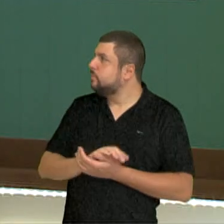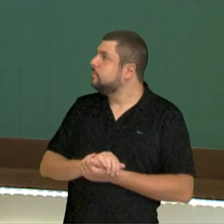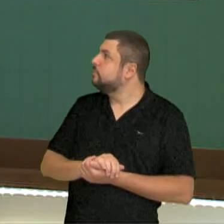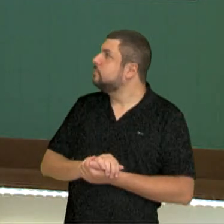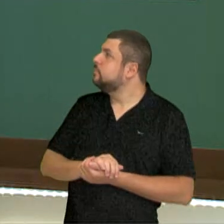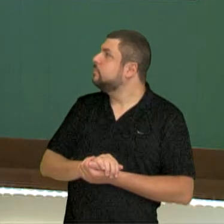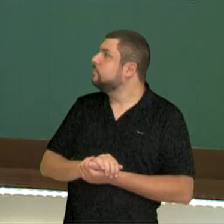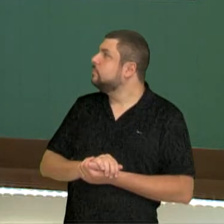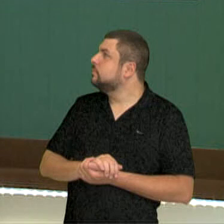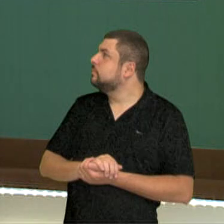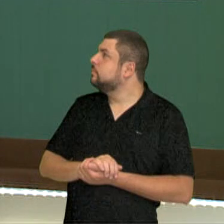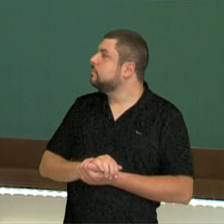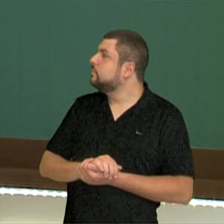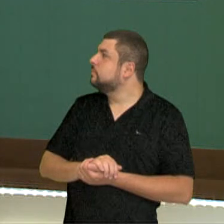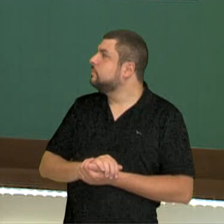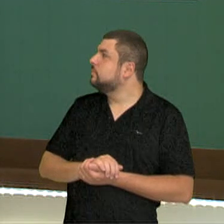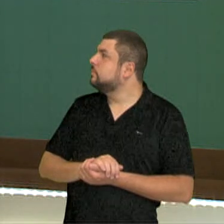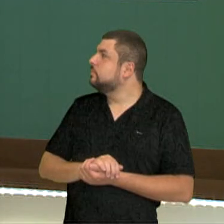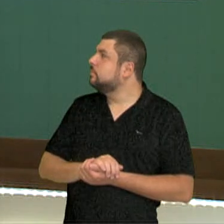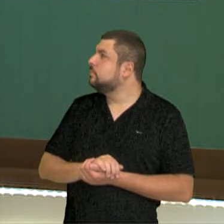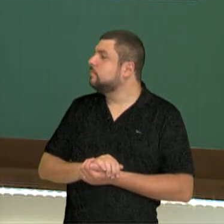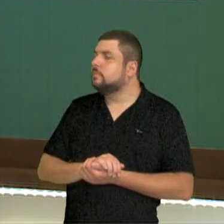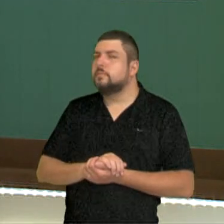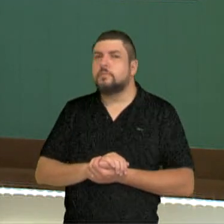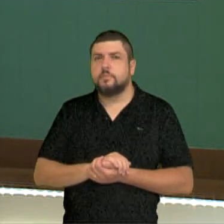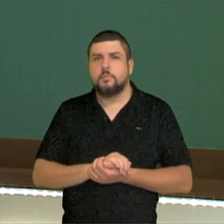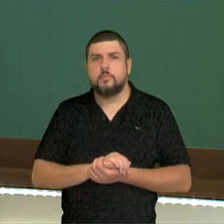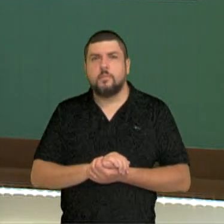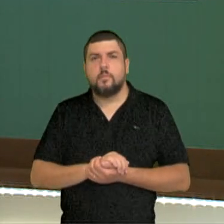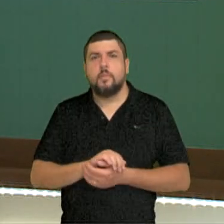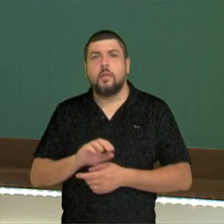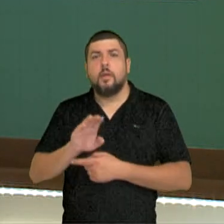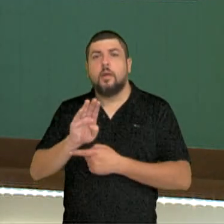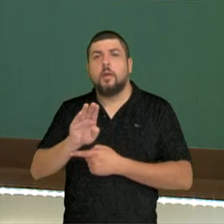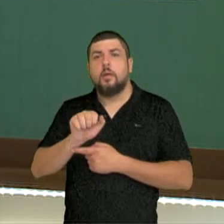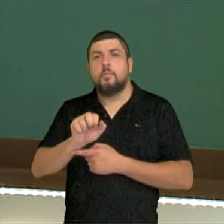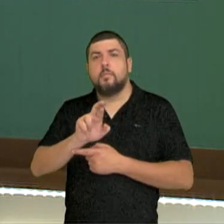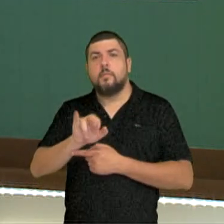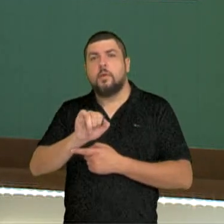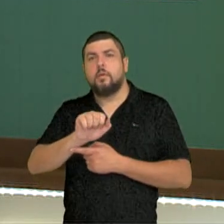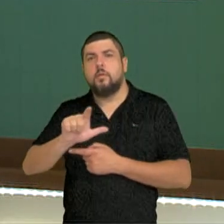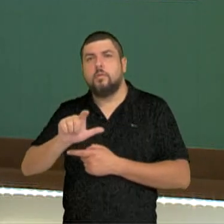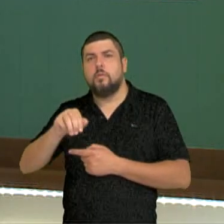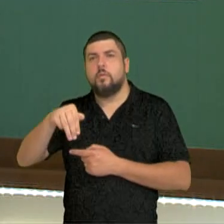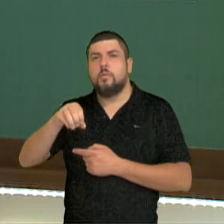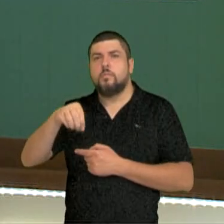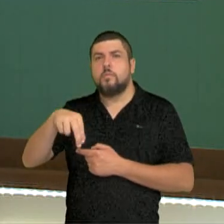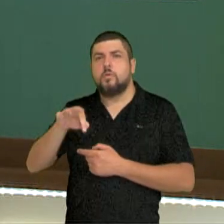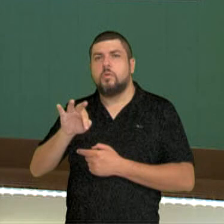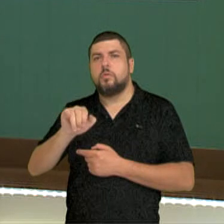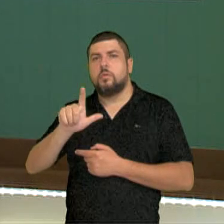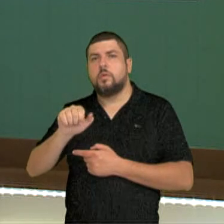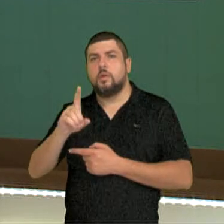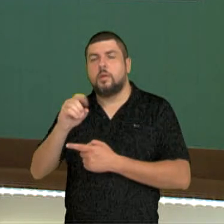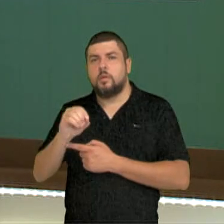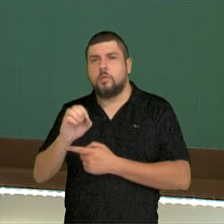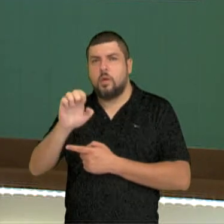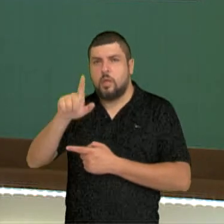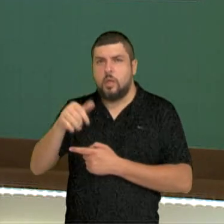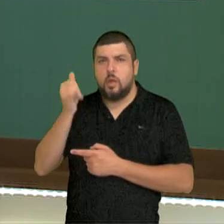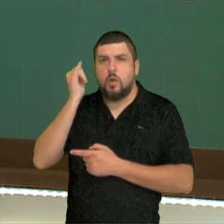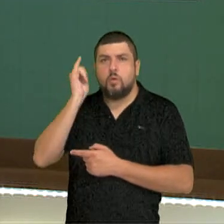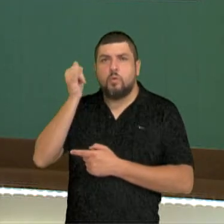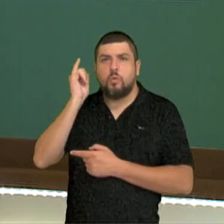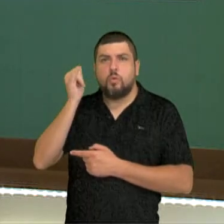não tenha dúvidas. O Barril de Amontilado é mais um daqueles contos de Edgar Allan Poe, que metem medo na